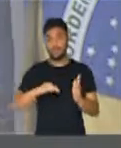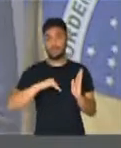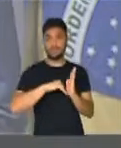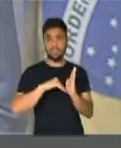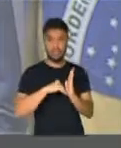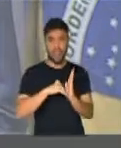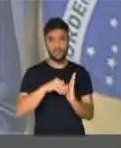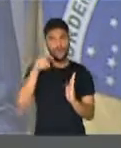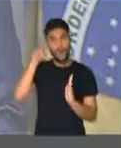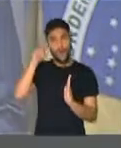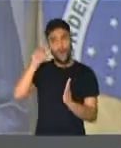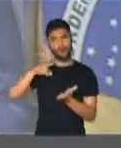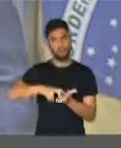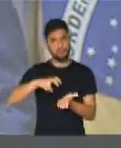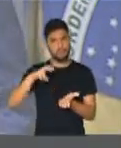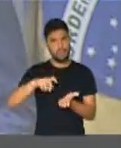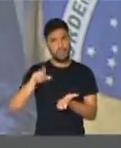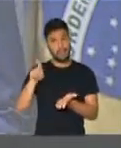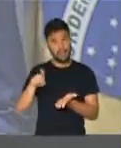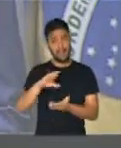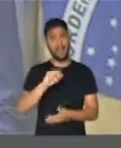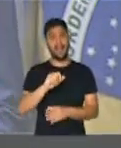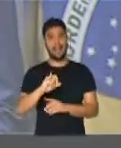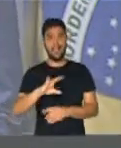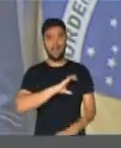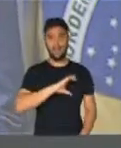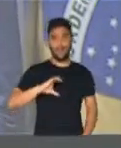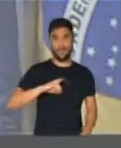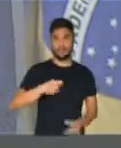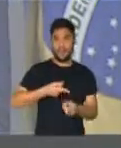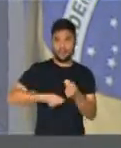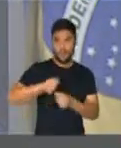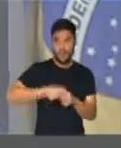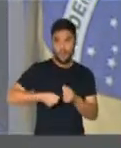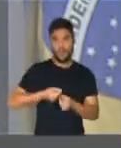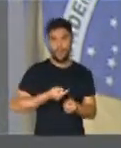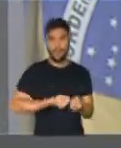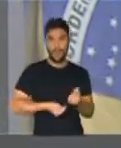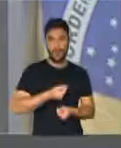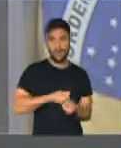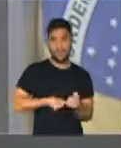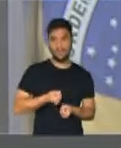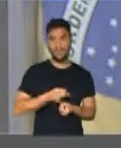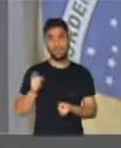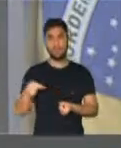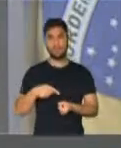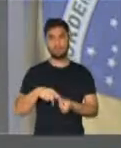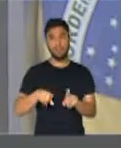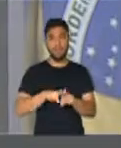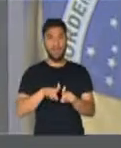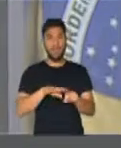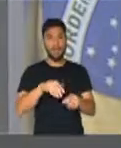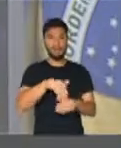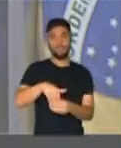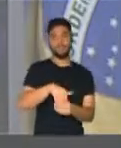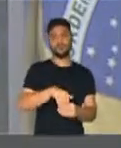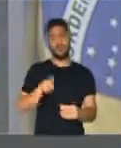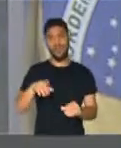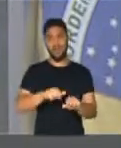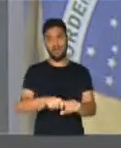que ontem, pela manhã, na CAE, Comissão de Assuntos Econômicos, e posteriormente votado no plenário do Senado